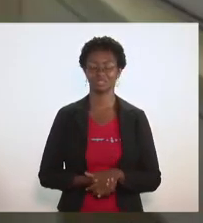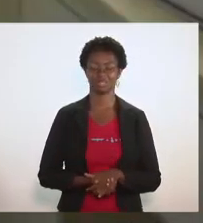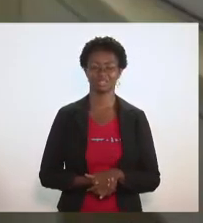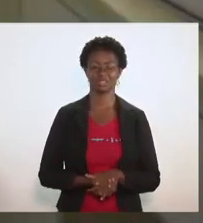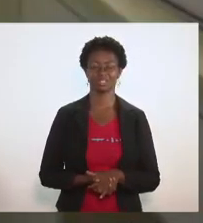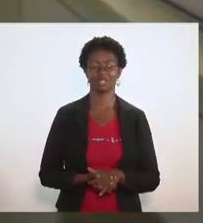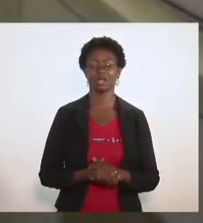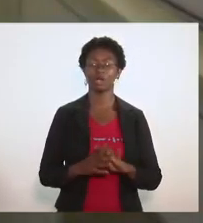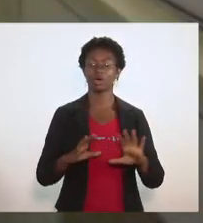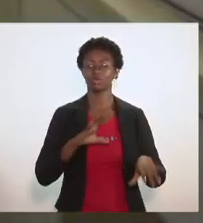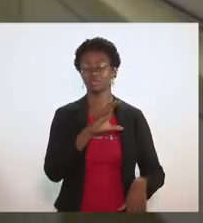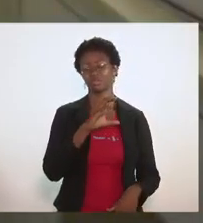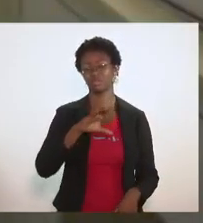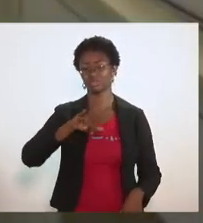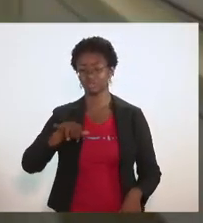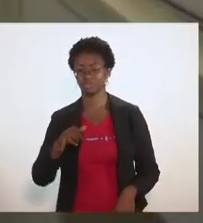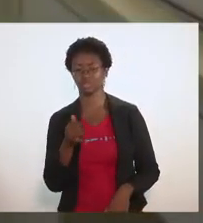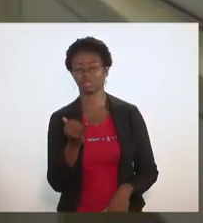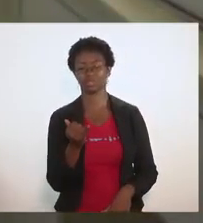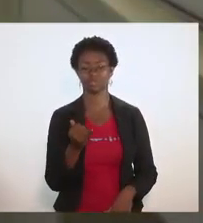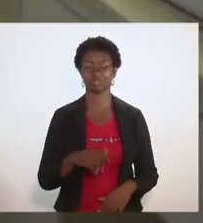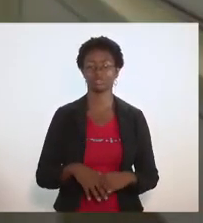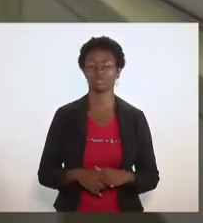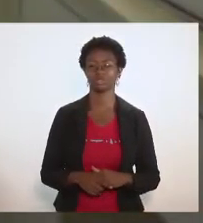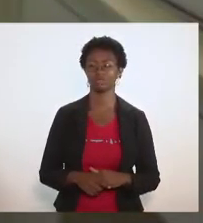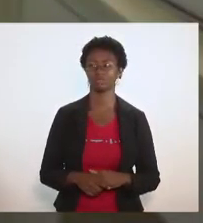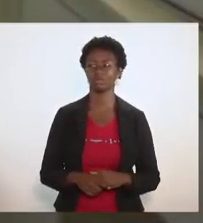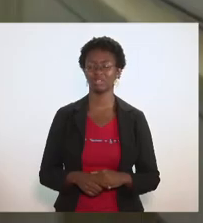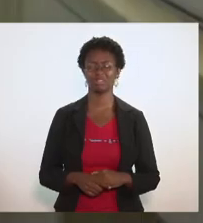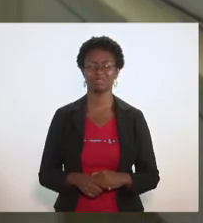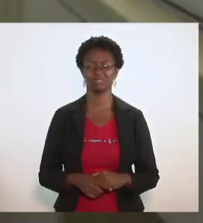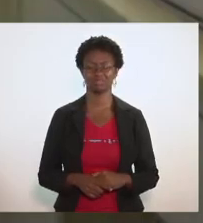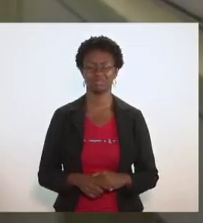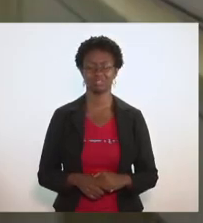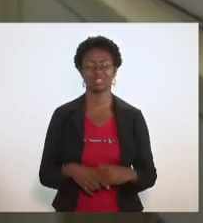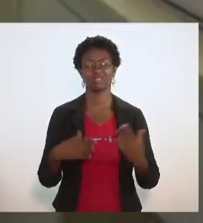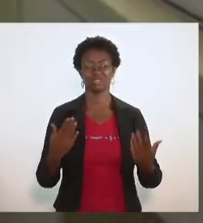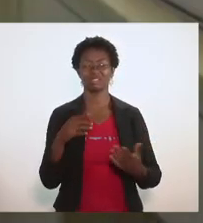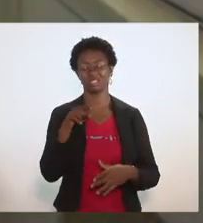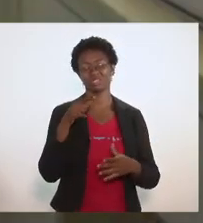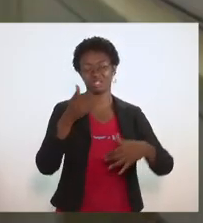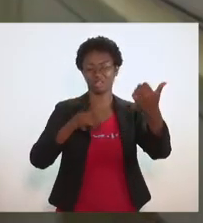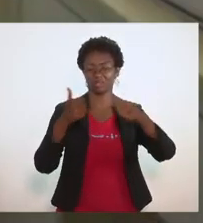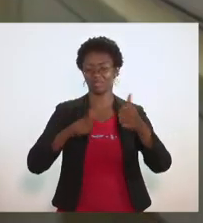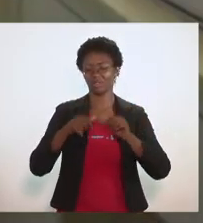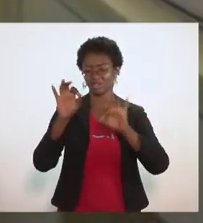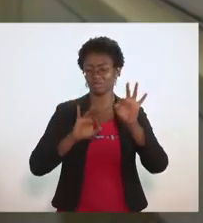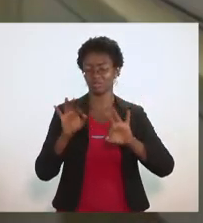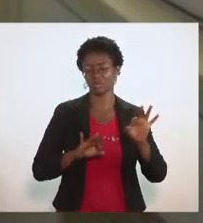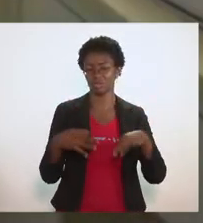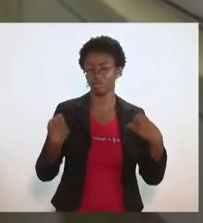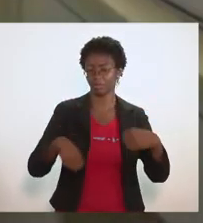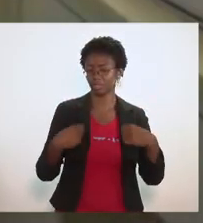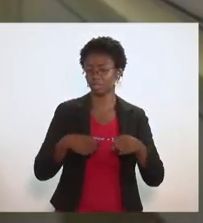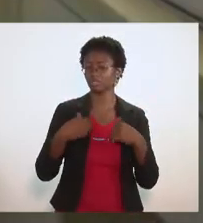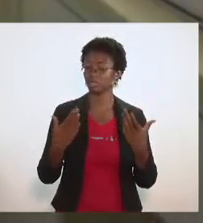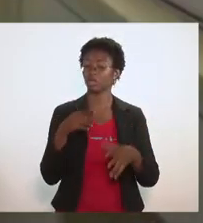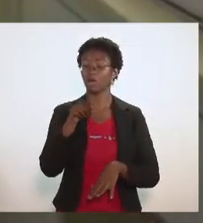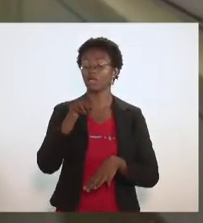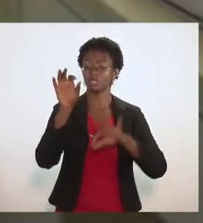os que votaram. Eu só queria, deputado Rodrigo Bacelar, já que terminou, eu vou devolver a palavra ao presidente, é